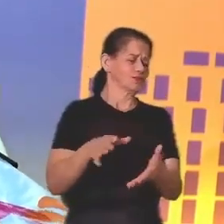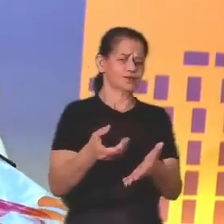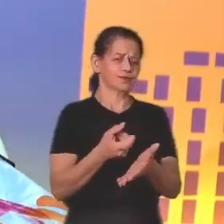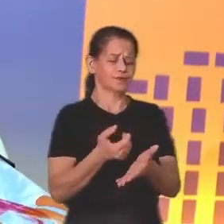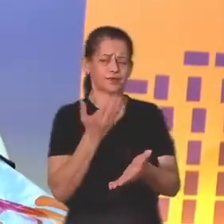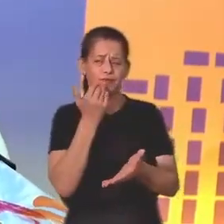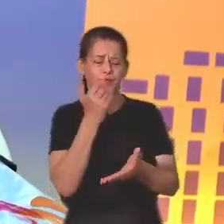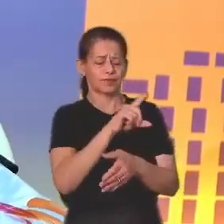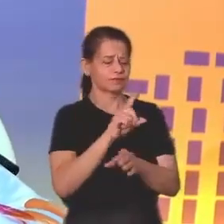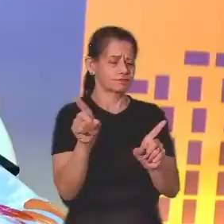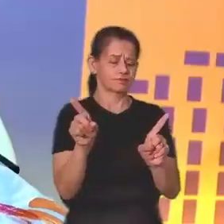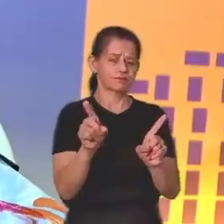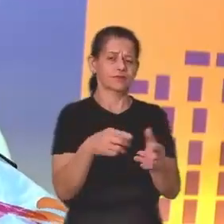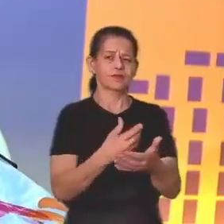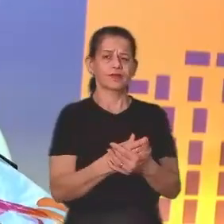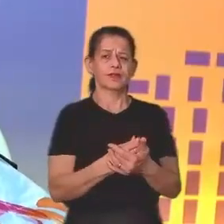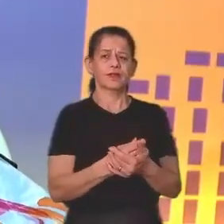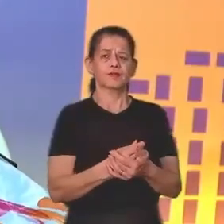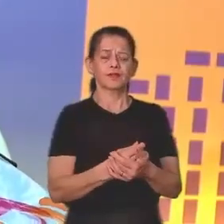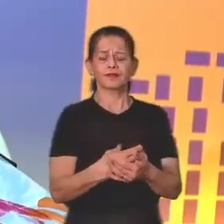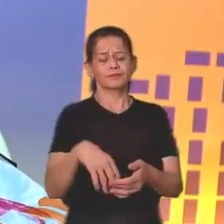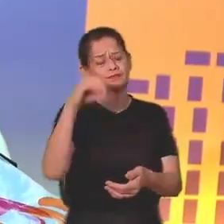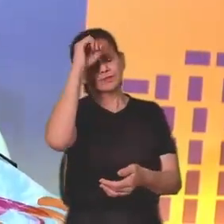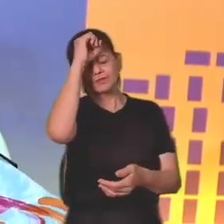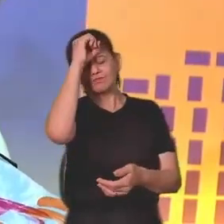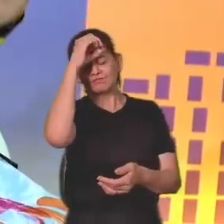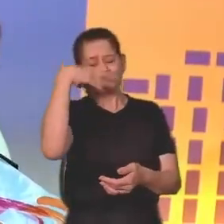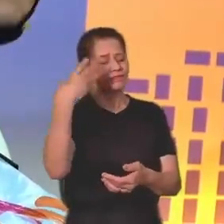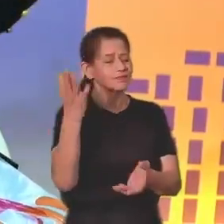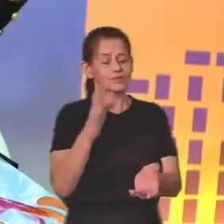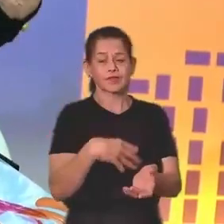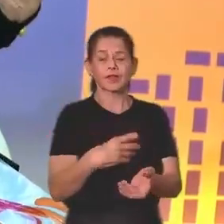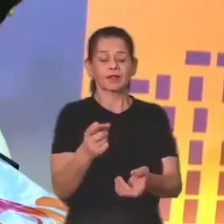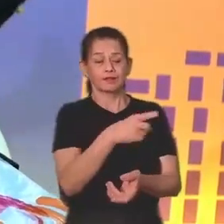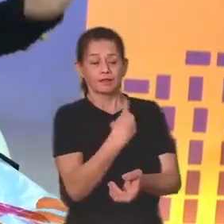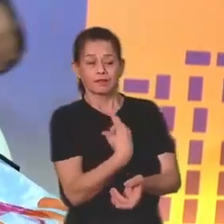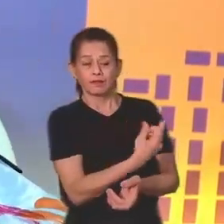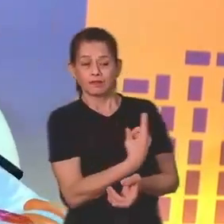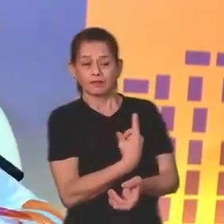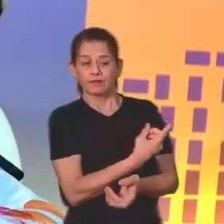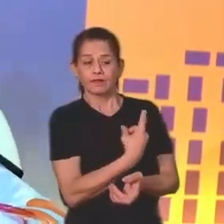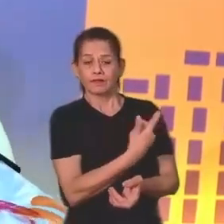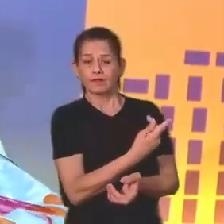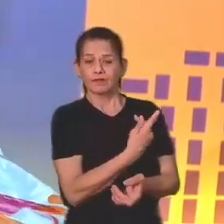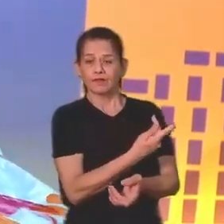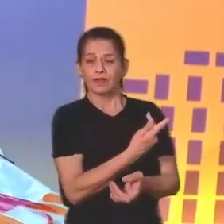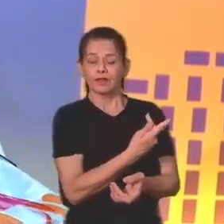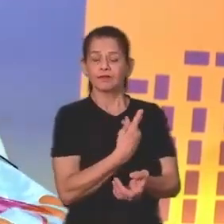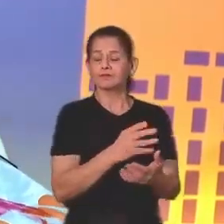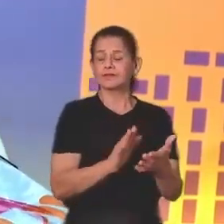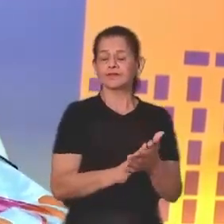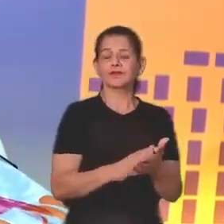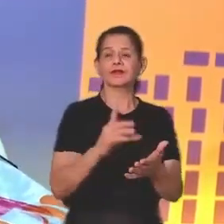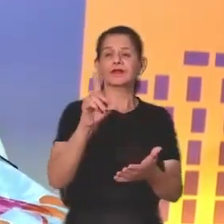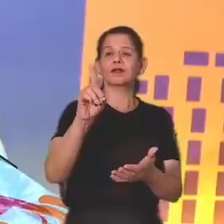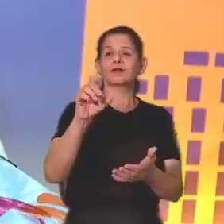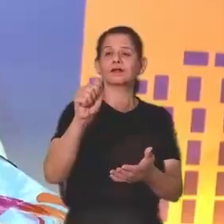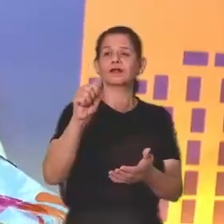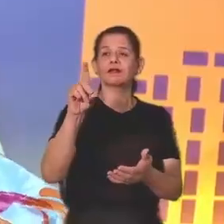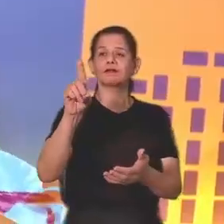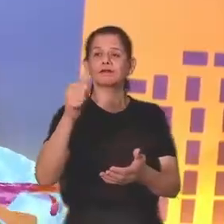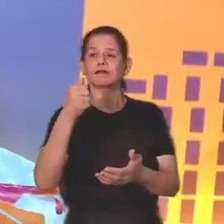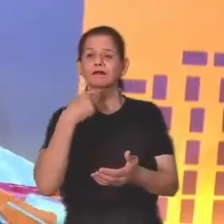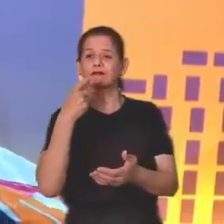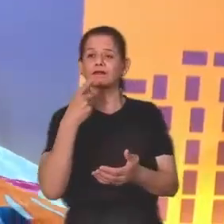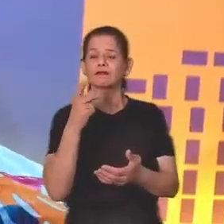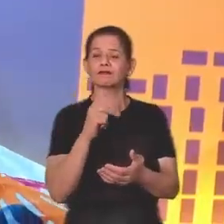bobeiras mesmo, né? Mas aí eu falei assim, não, mas nós somos duas. Eu tenho minhas colegas, e Dadá não estava perto. Aí Iracema